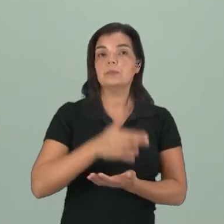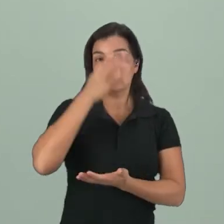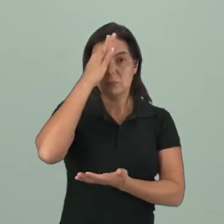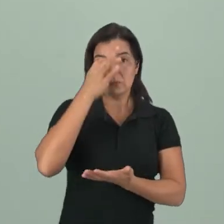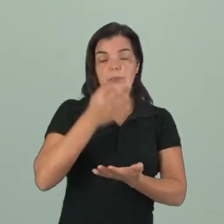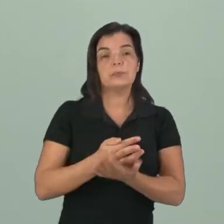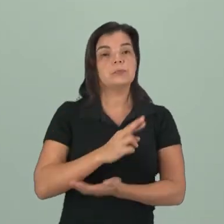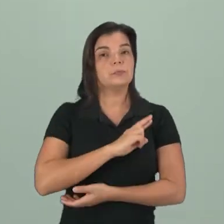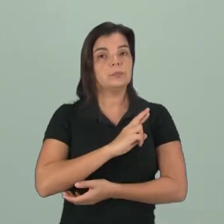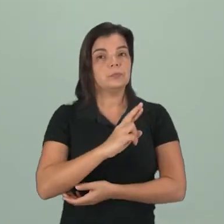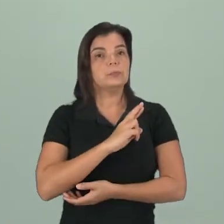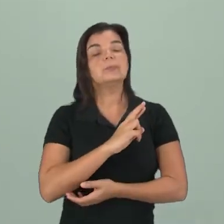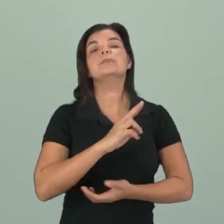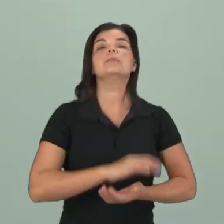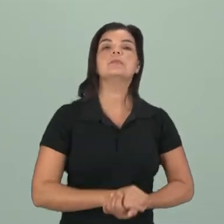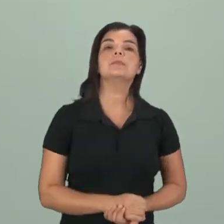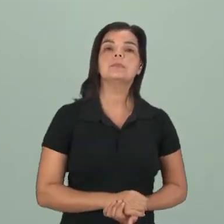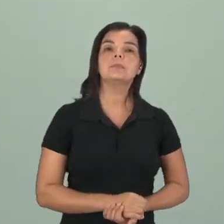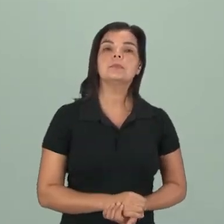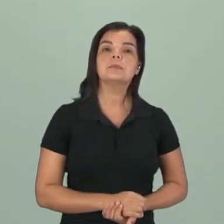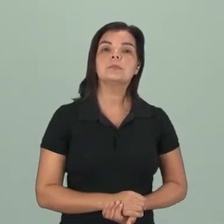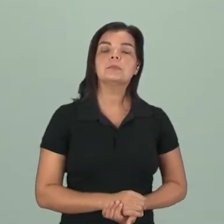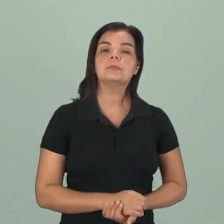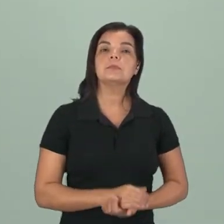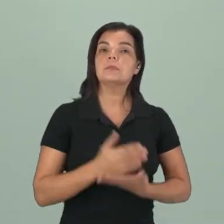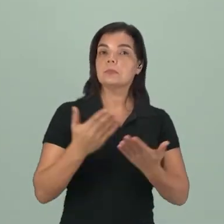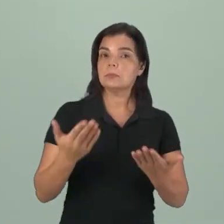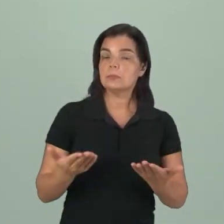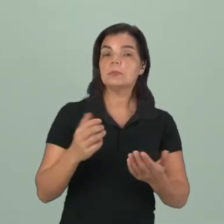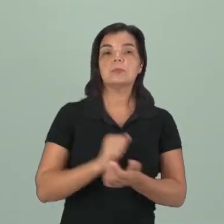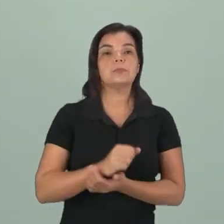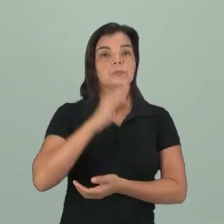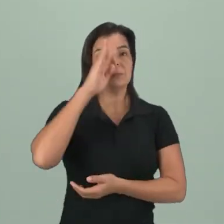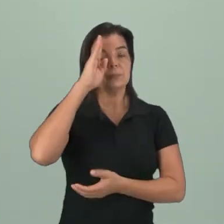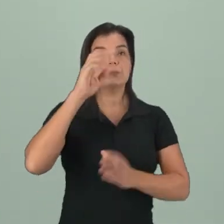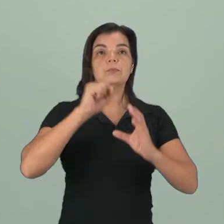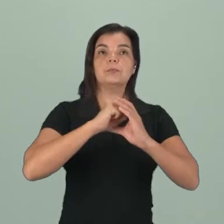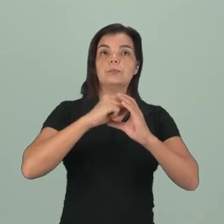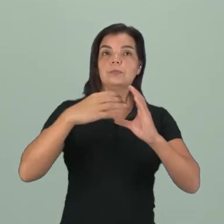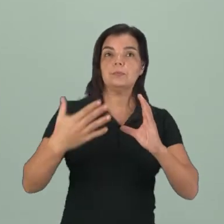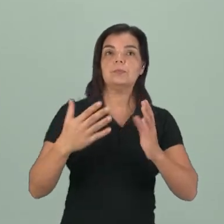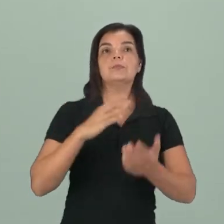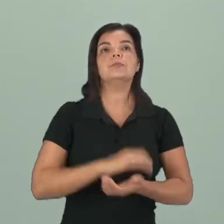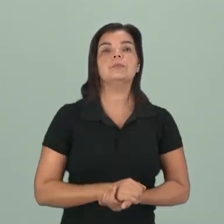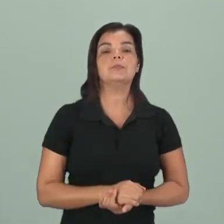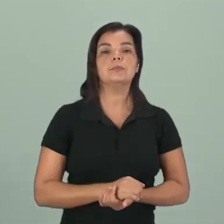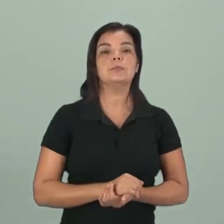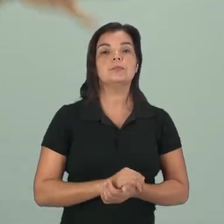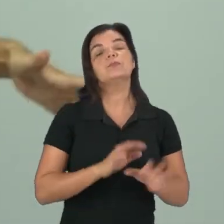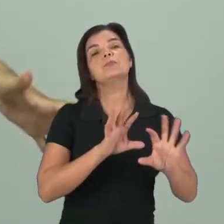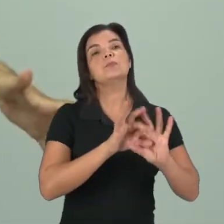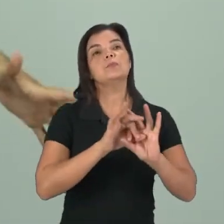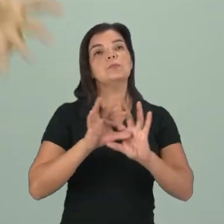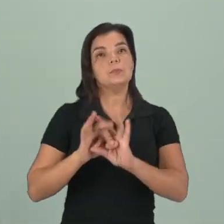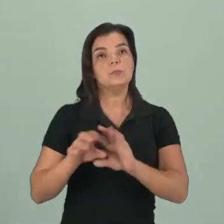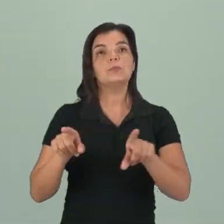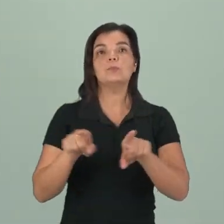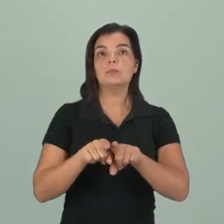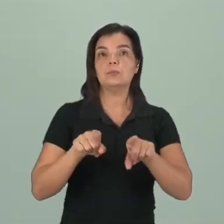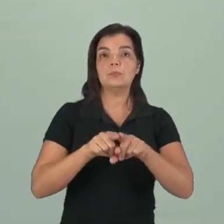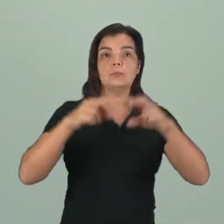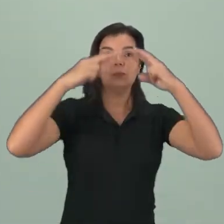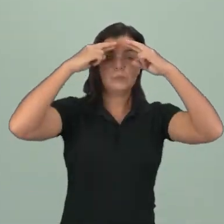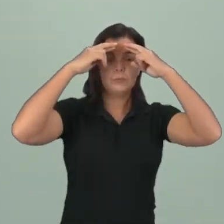de religiões, certo? Então, essas foram as principais características do contexto do Renascimento nesse sentido.